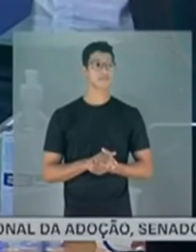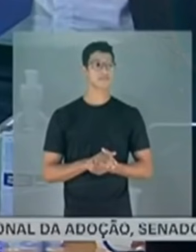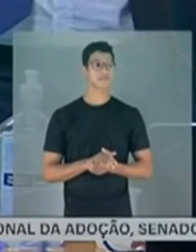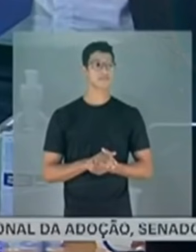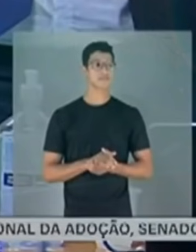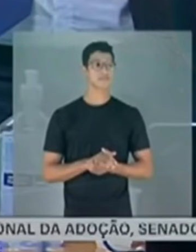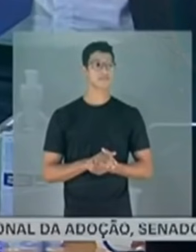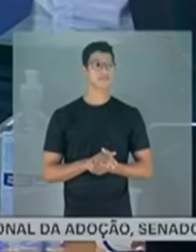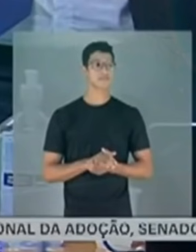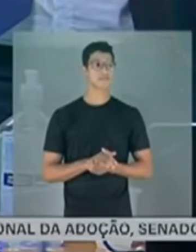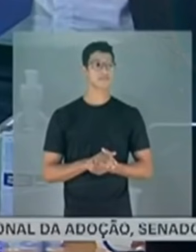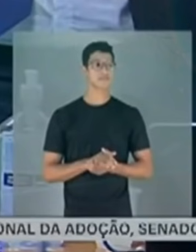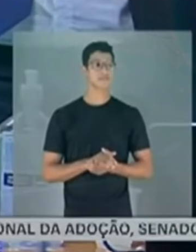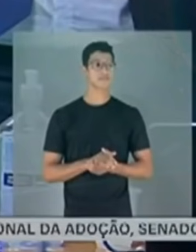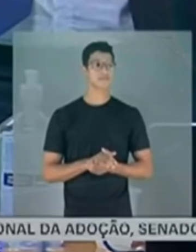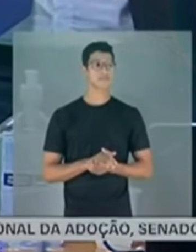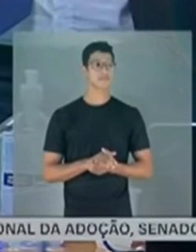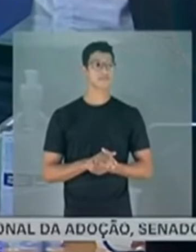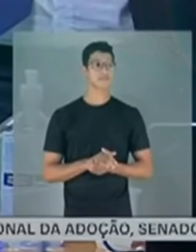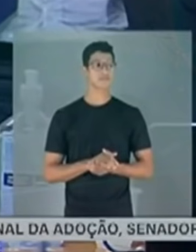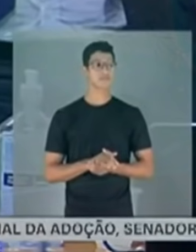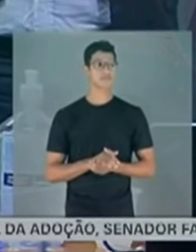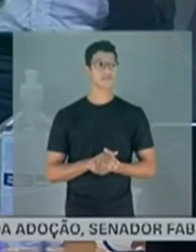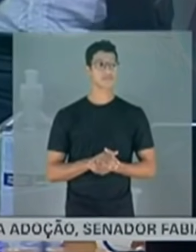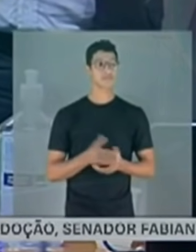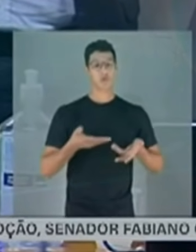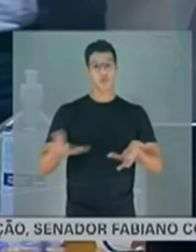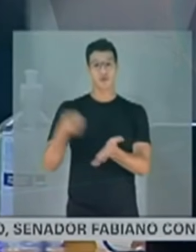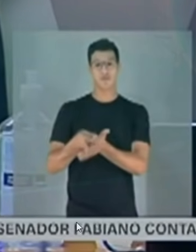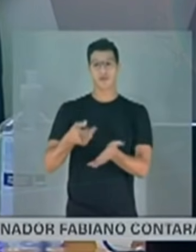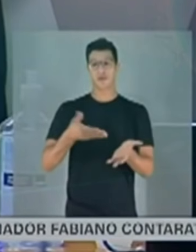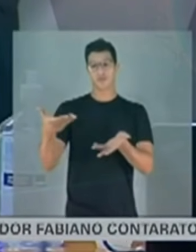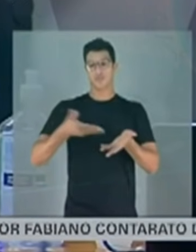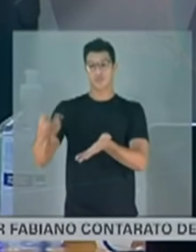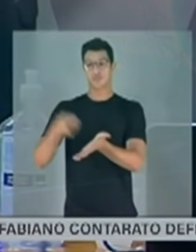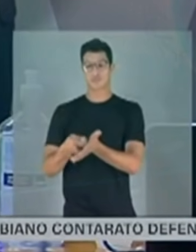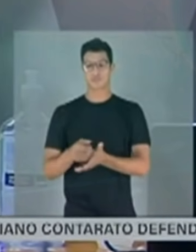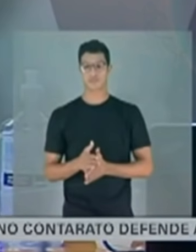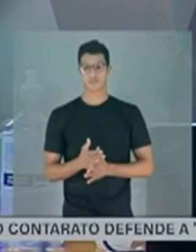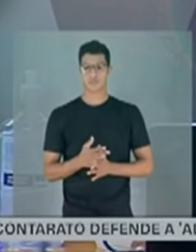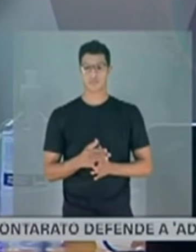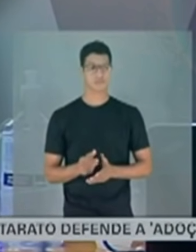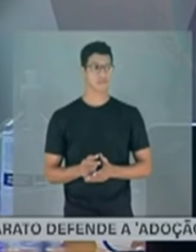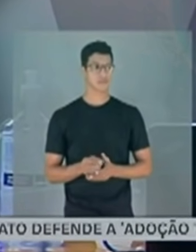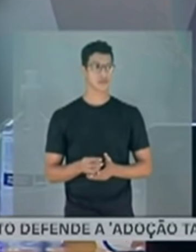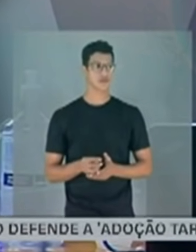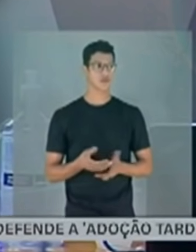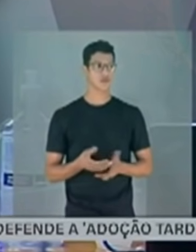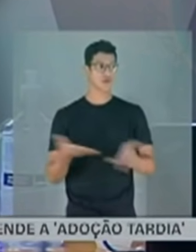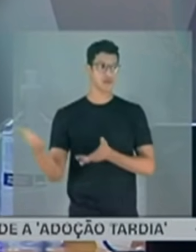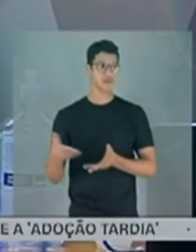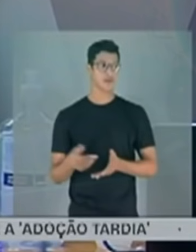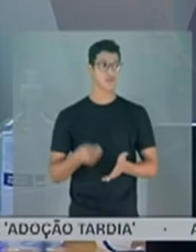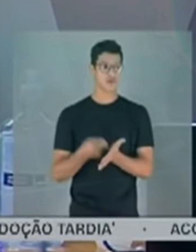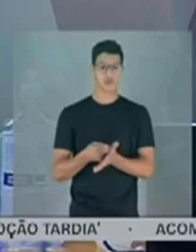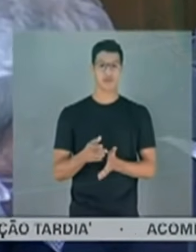Omar Assis assume que houve esses acordos. Presidente, quero concordar com Vossa Excelência. Vossa Excelência está